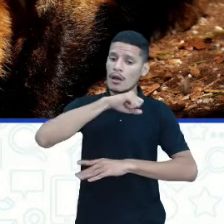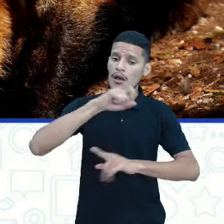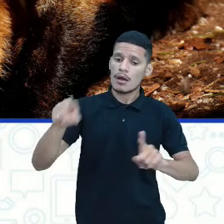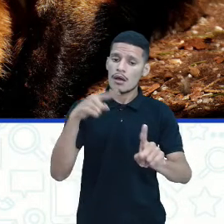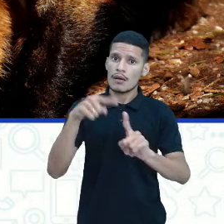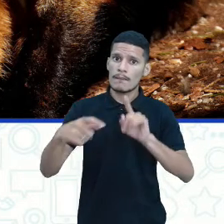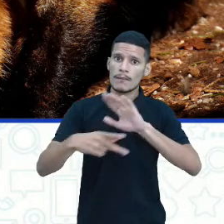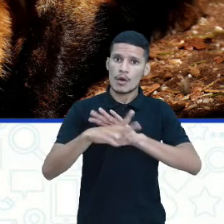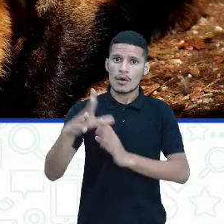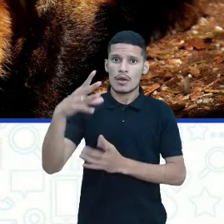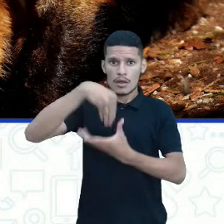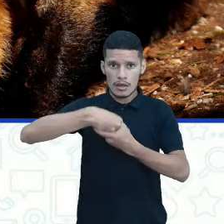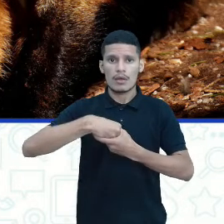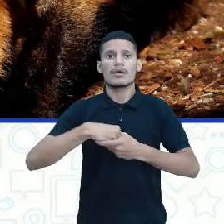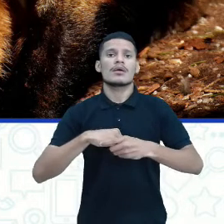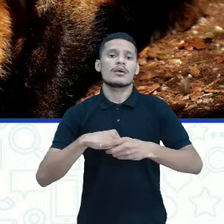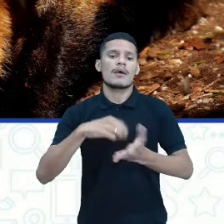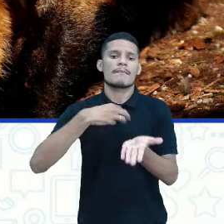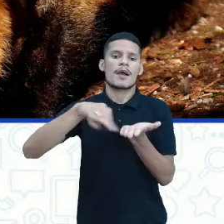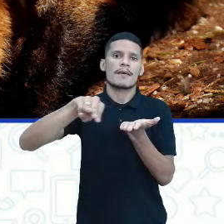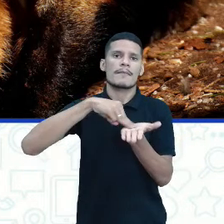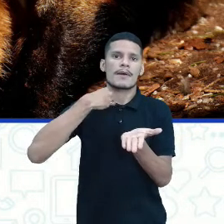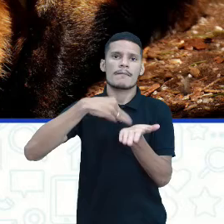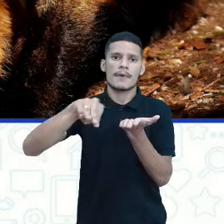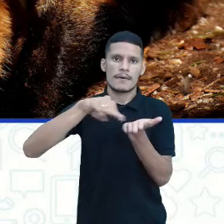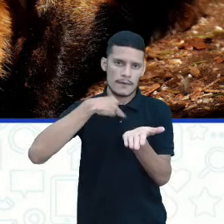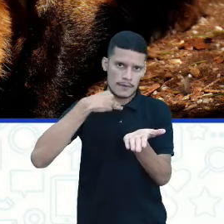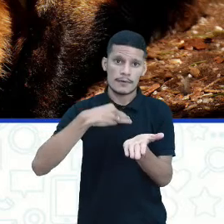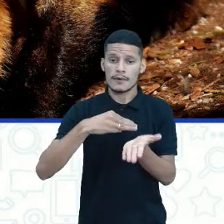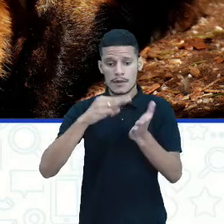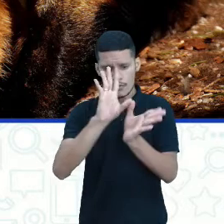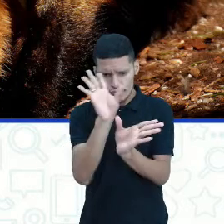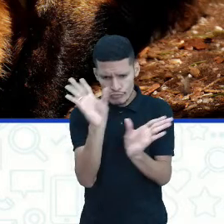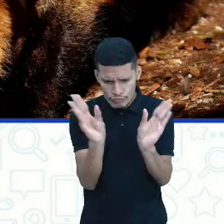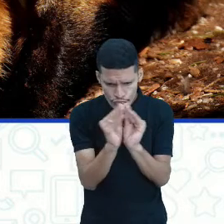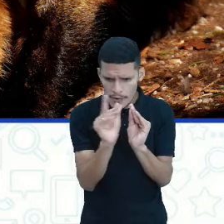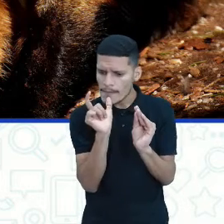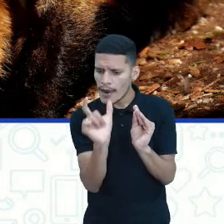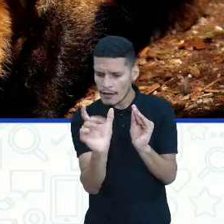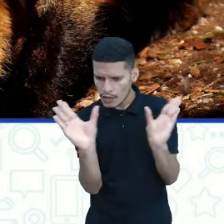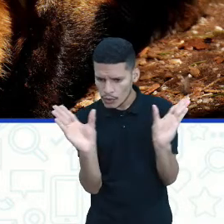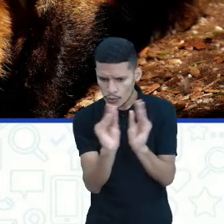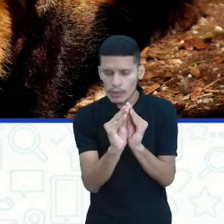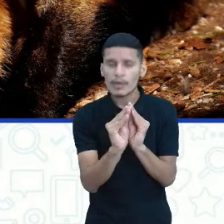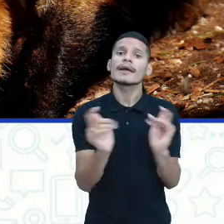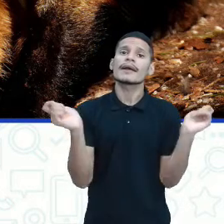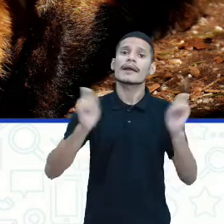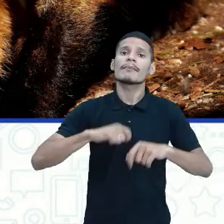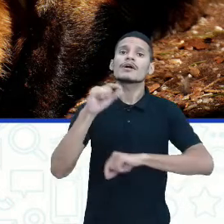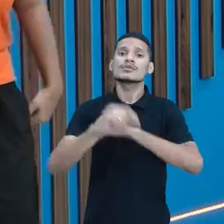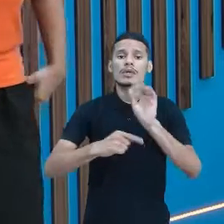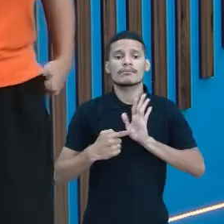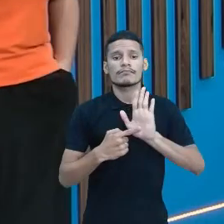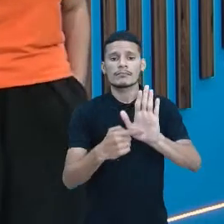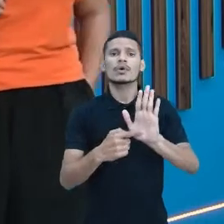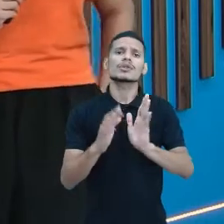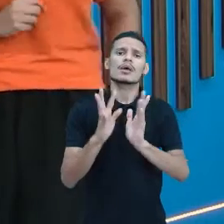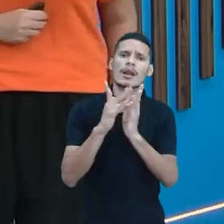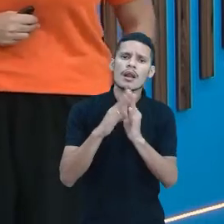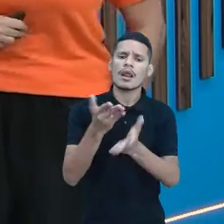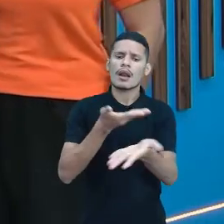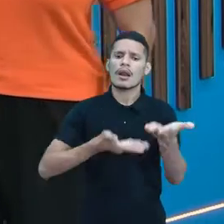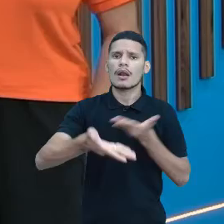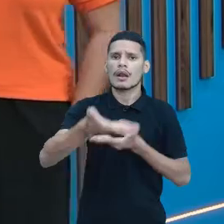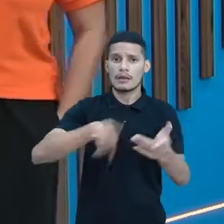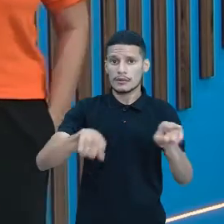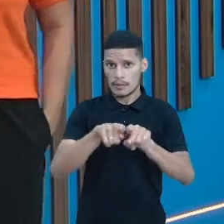na troca das mensagens. As abreviações das palavras viabilizam, portanto, o dinamismo e a interação.